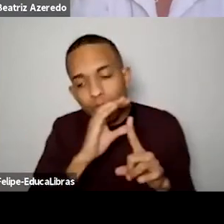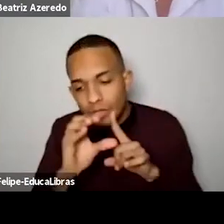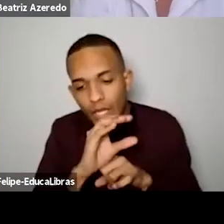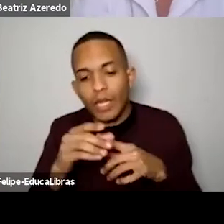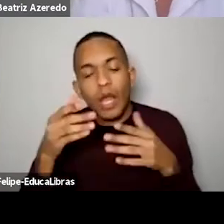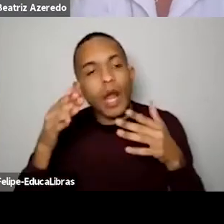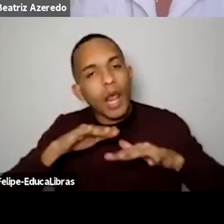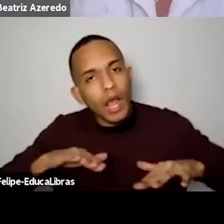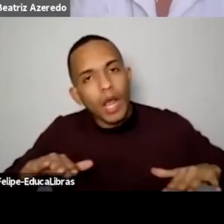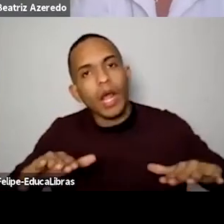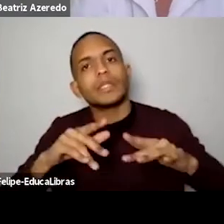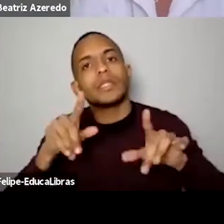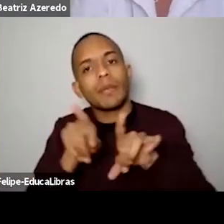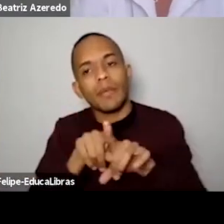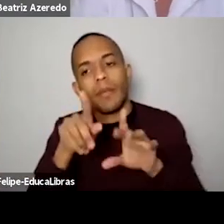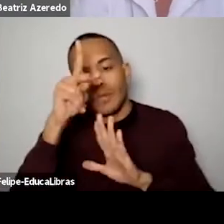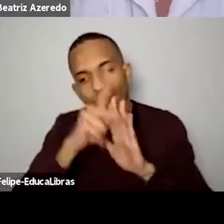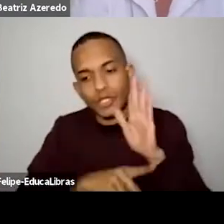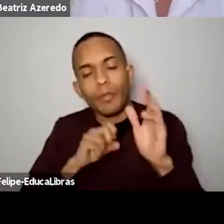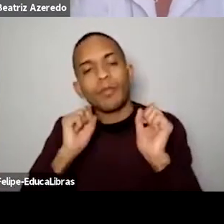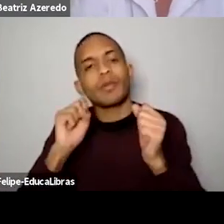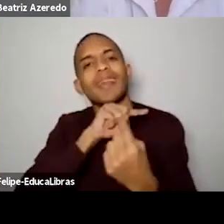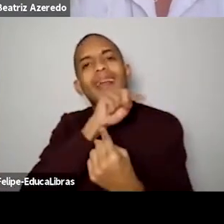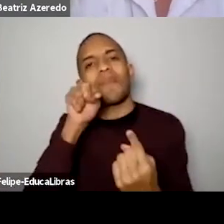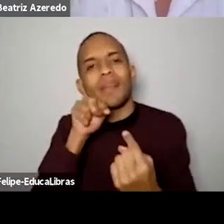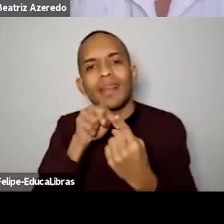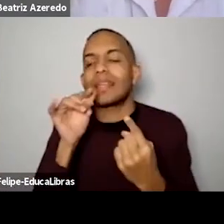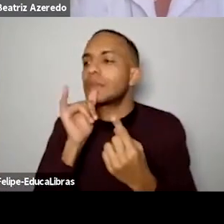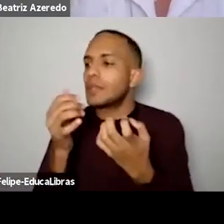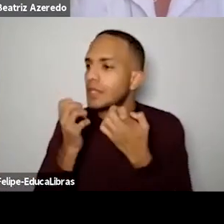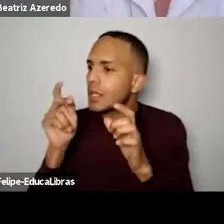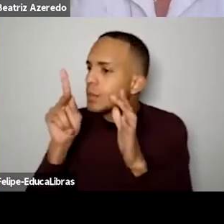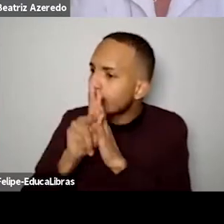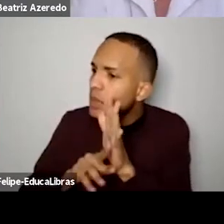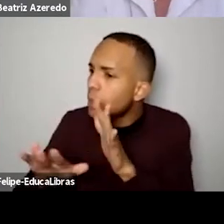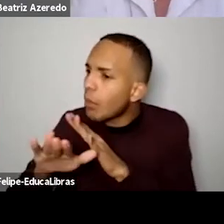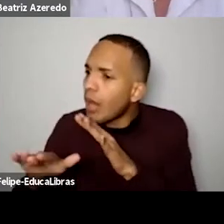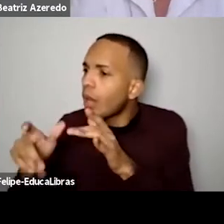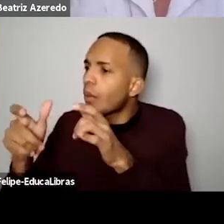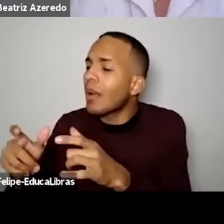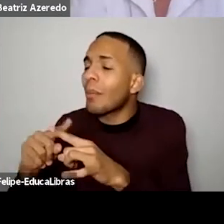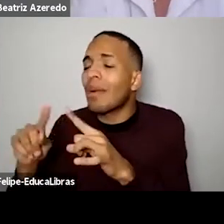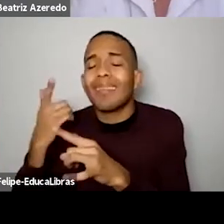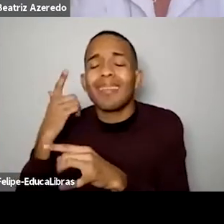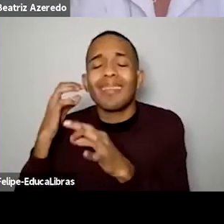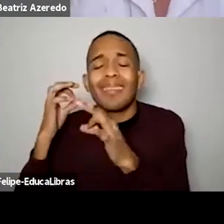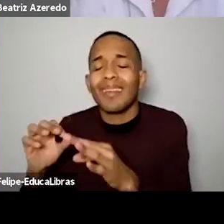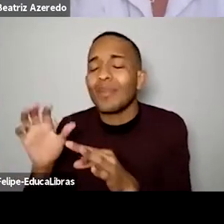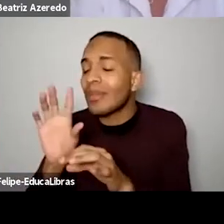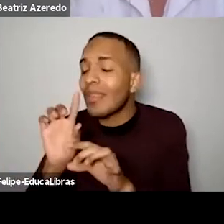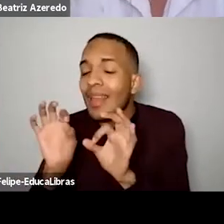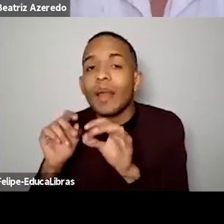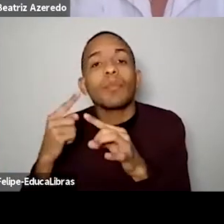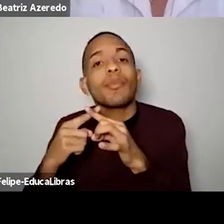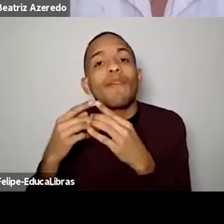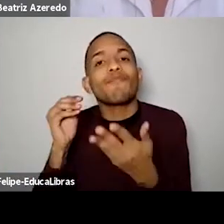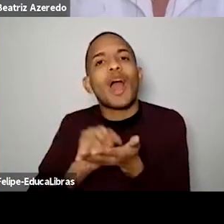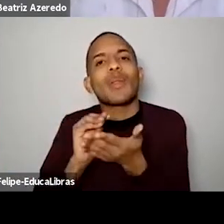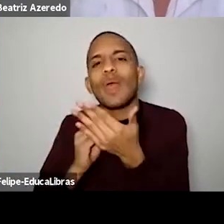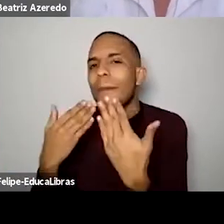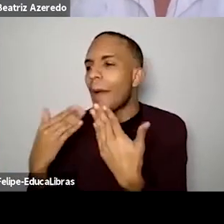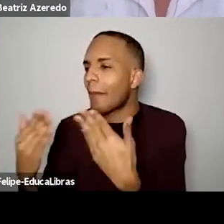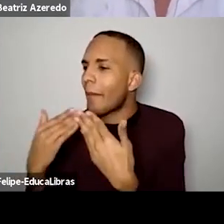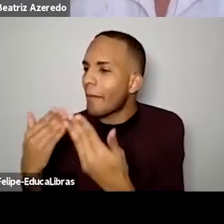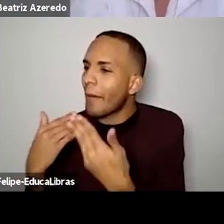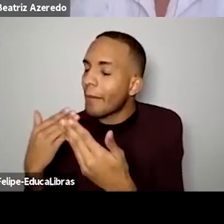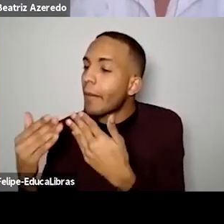o projeto possa ser vitorioso. Às vezes, fala assim, poxa, eu estou aqui aplicando um projeto em tal lugar e não está dando certo, porque não está dialogando com aquela comunidade. Sempre quando vem